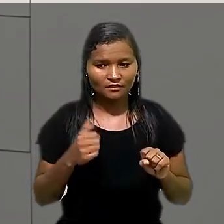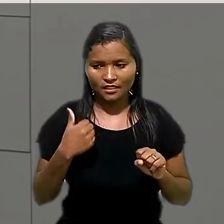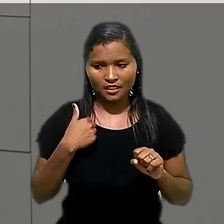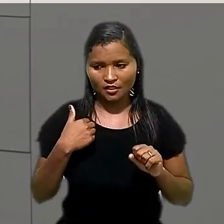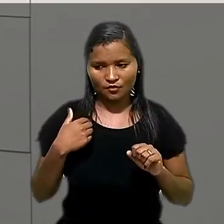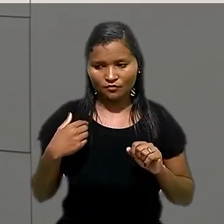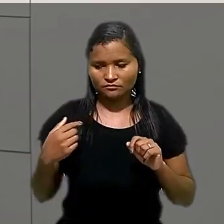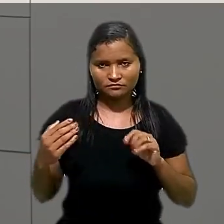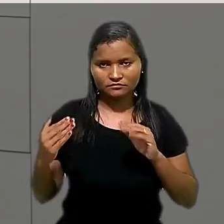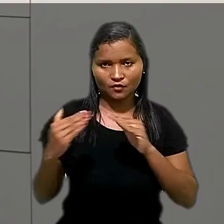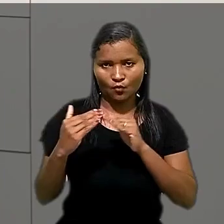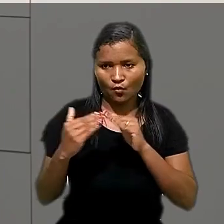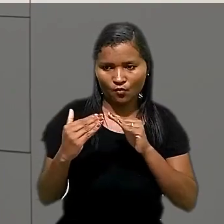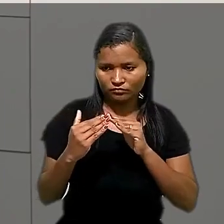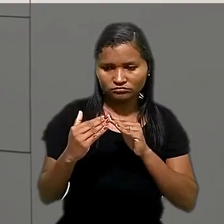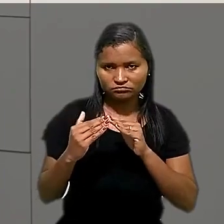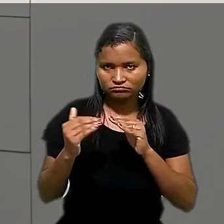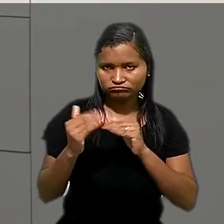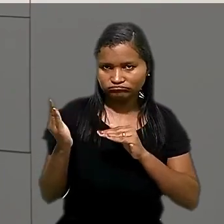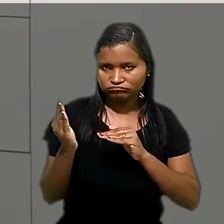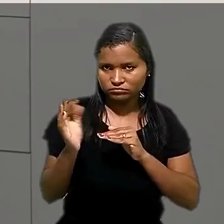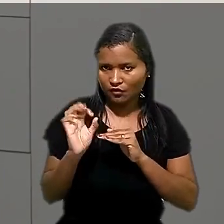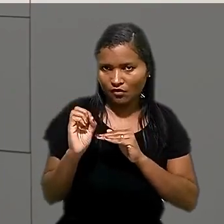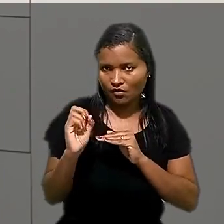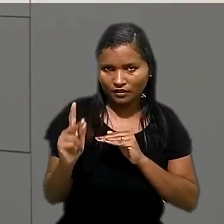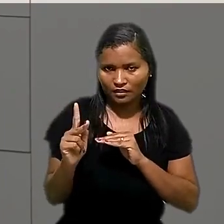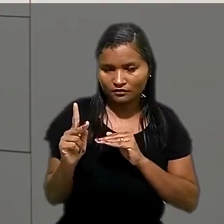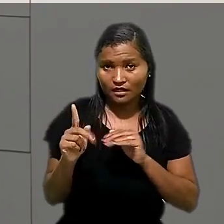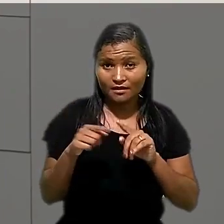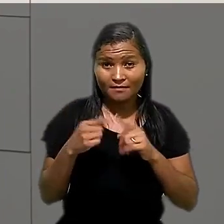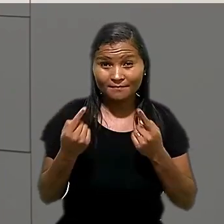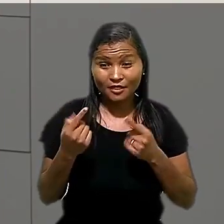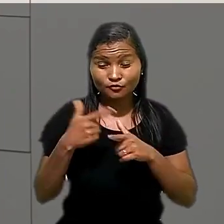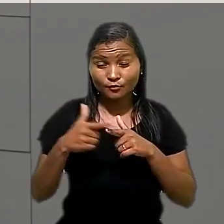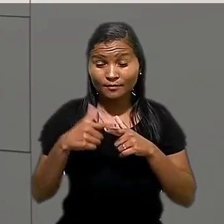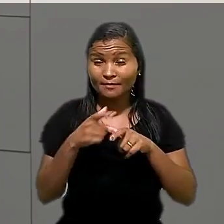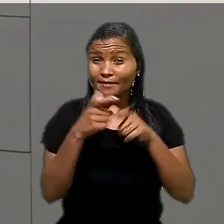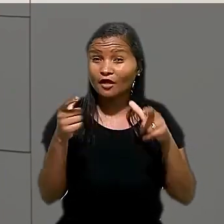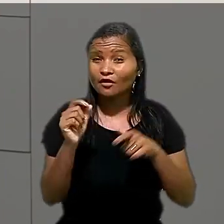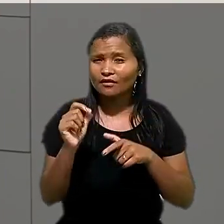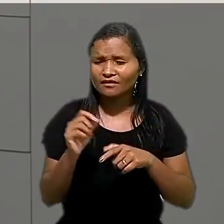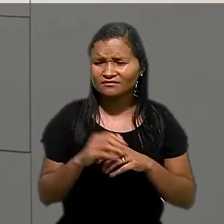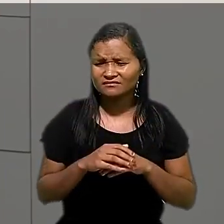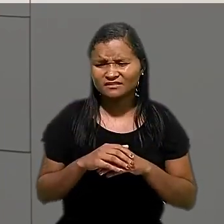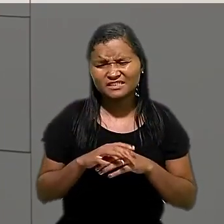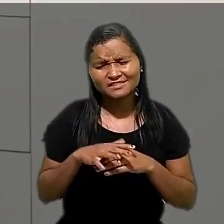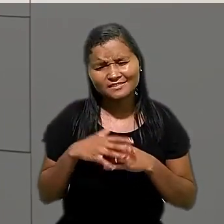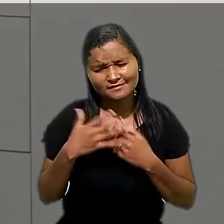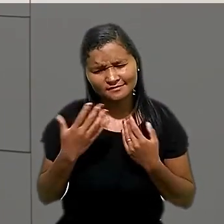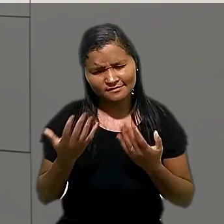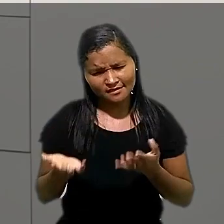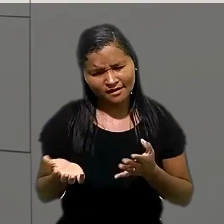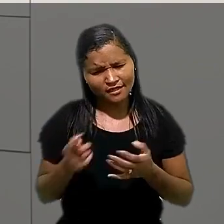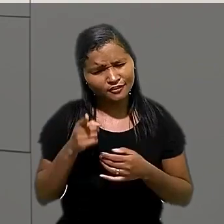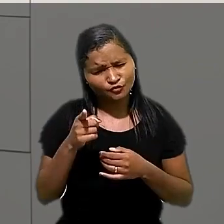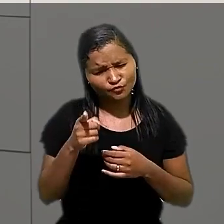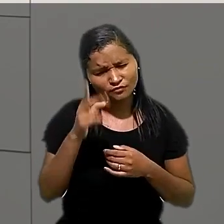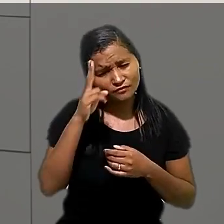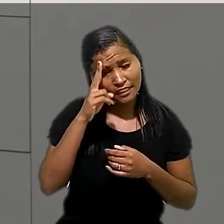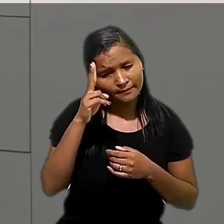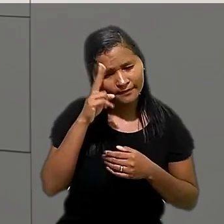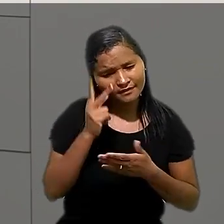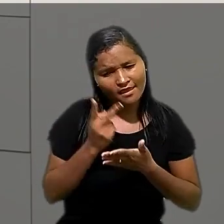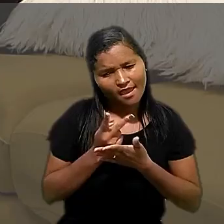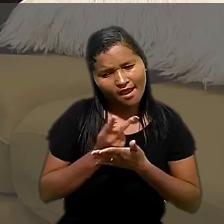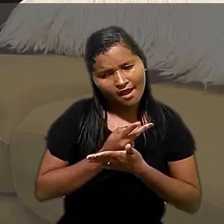eu discordar de você uma hora ou outra não tem problema o problema maior é o começar a falar assim Mas será que você não está